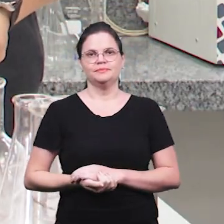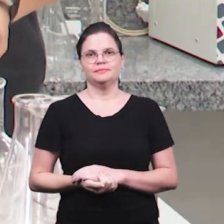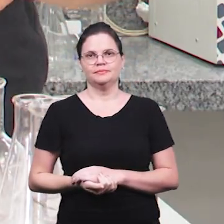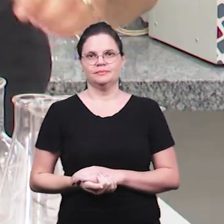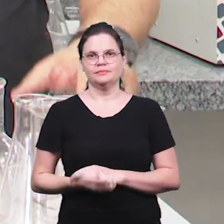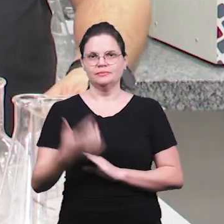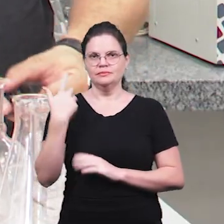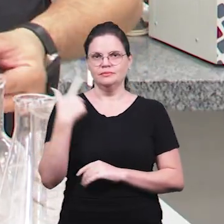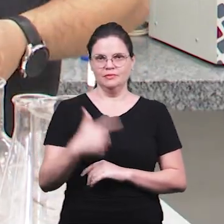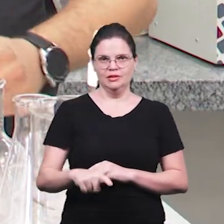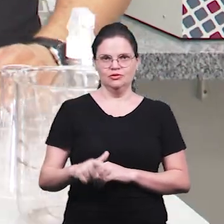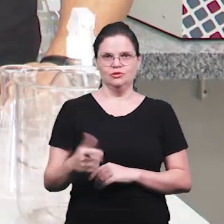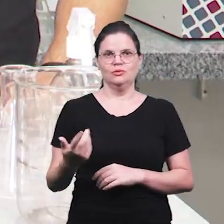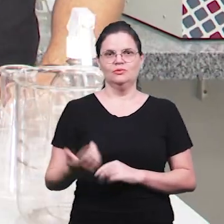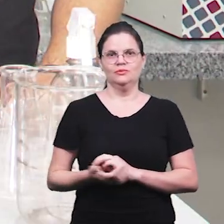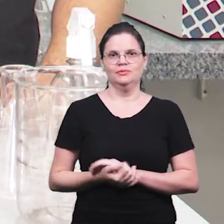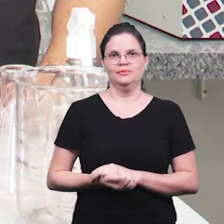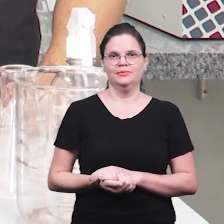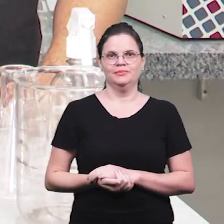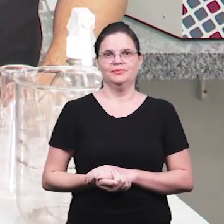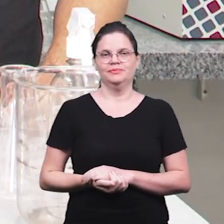vamos secar a vela de novo.